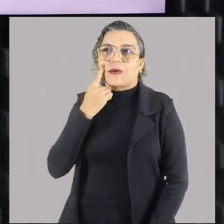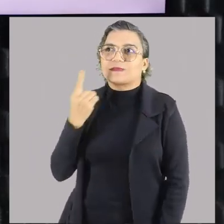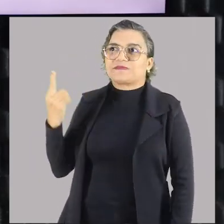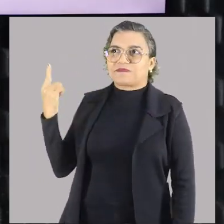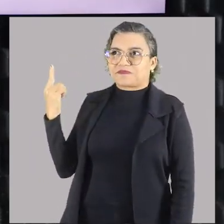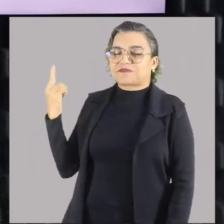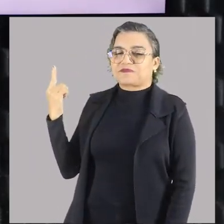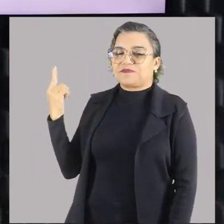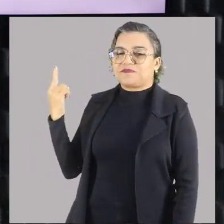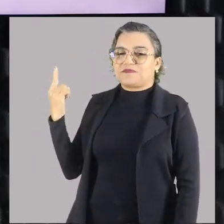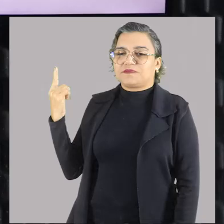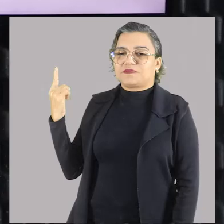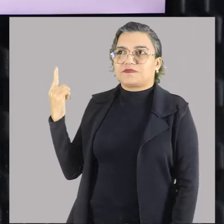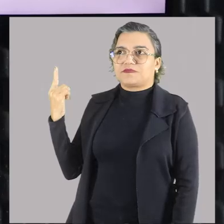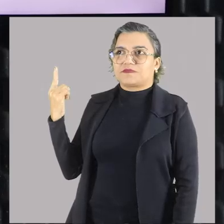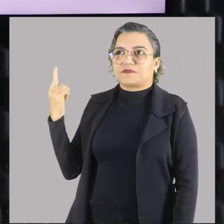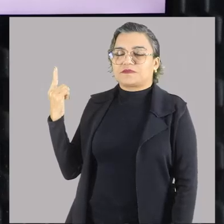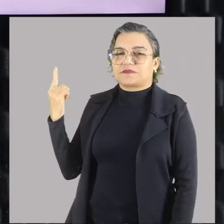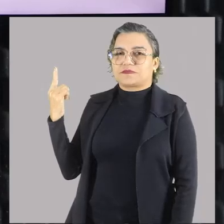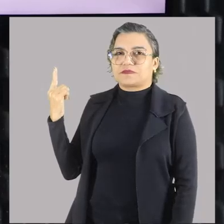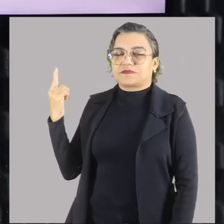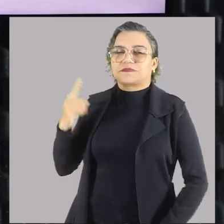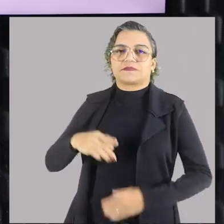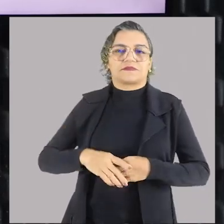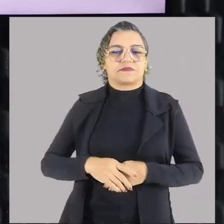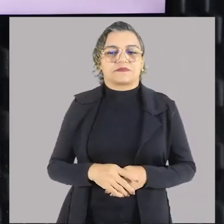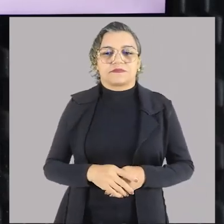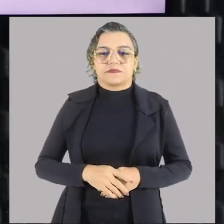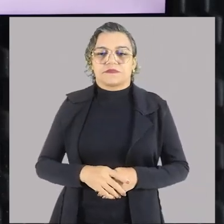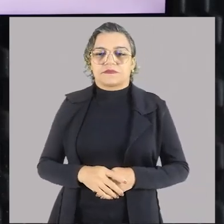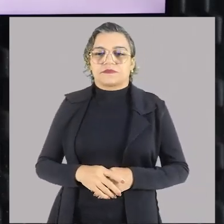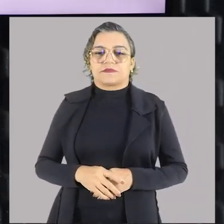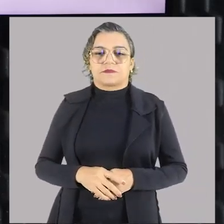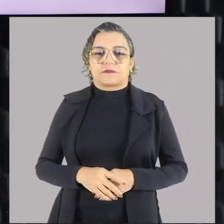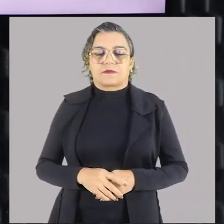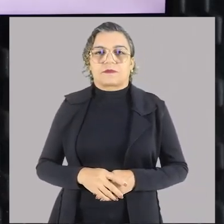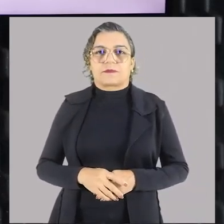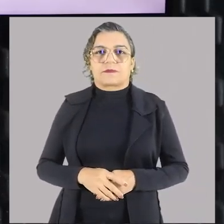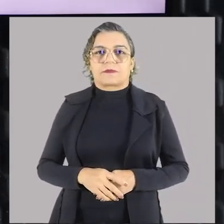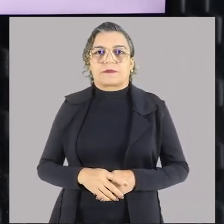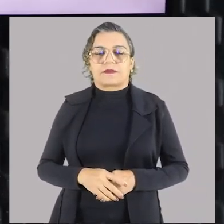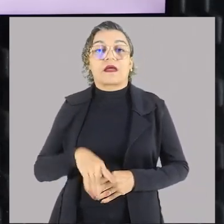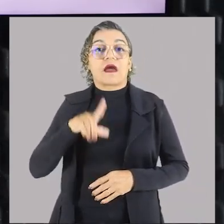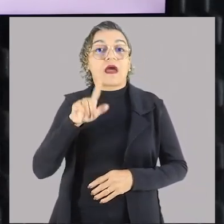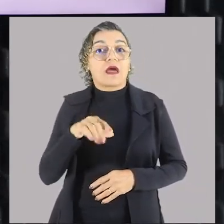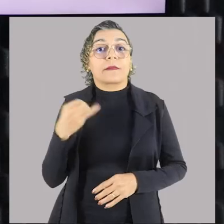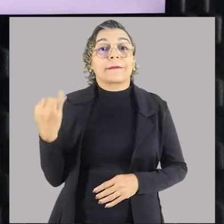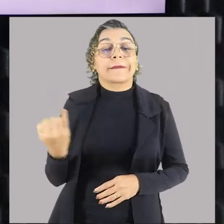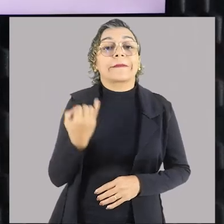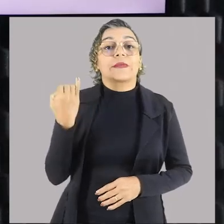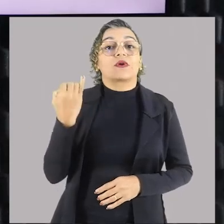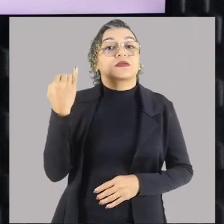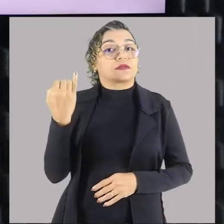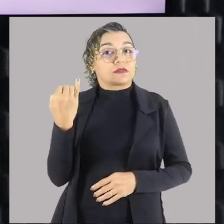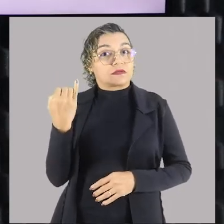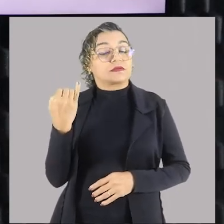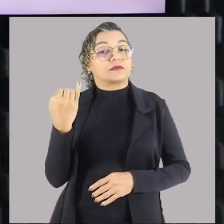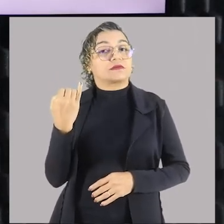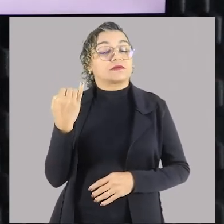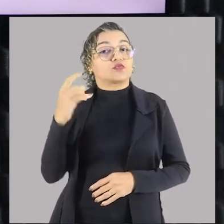ó, key to daily communication. Eles são chave para o nosso processo de